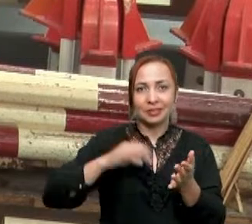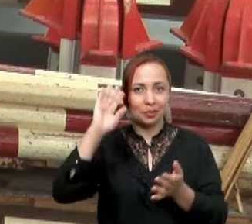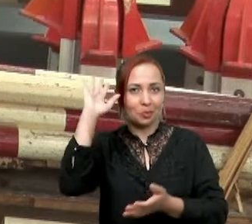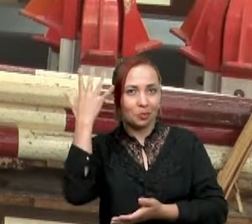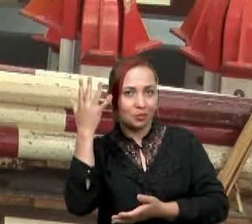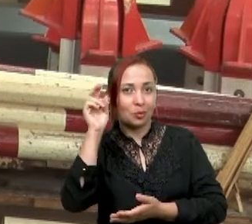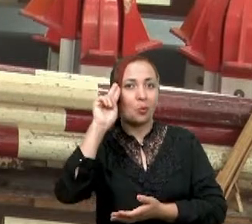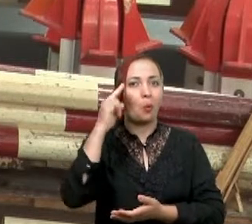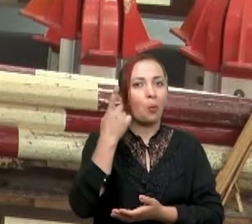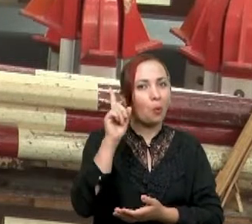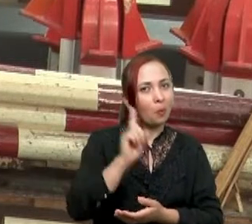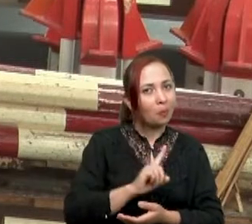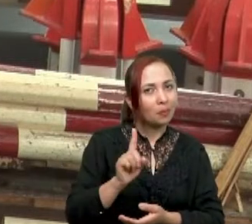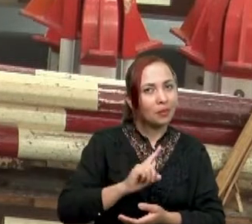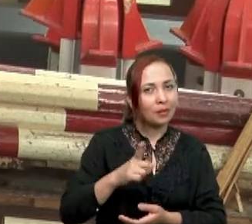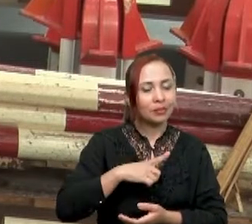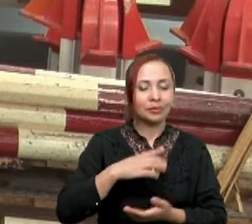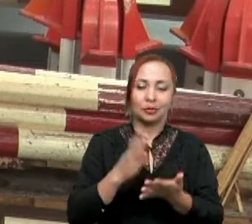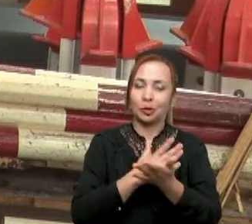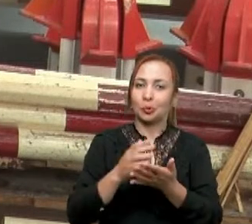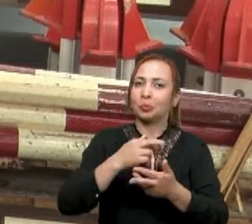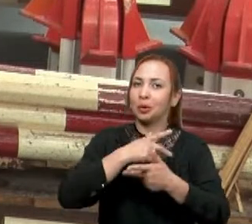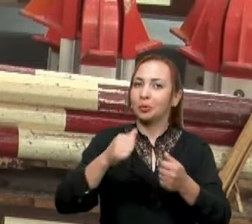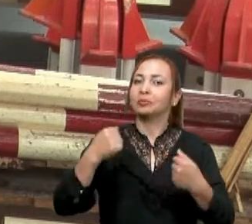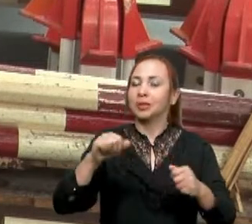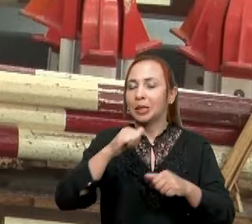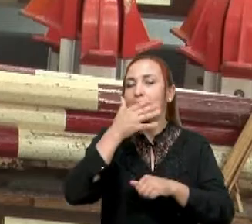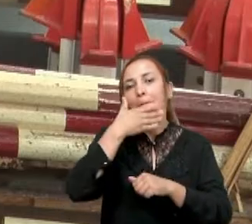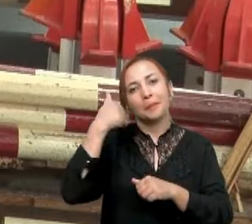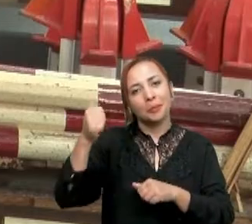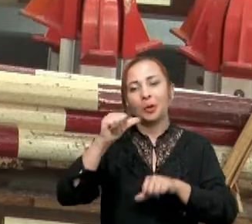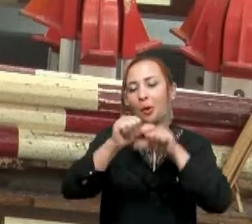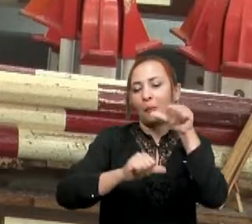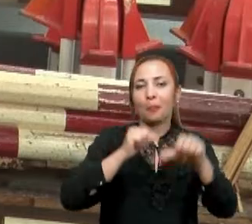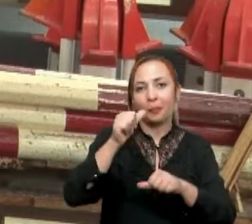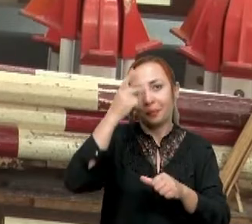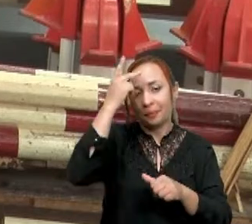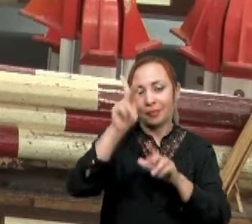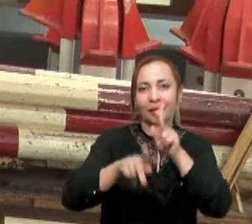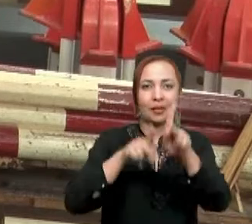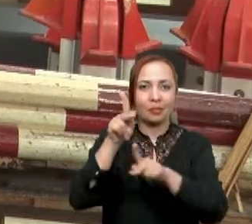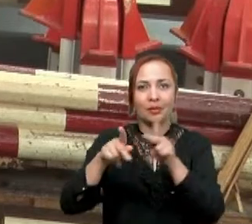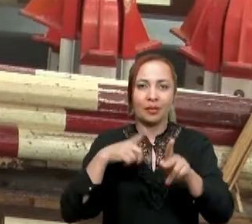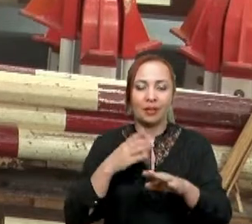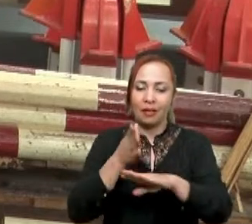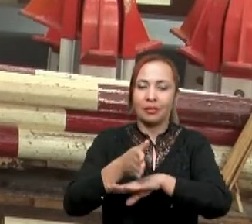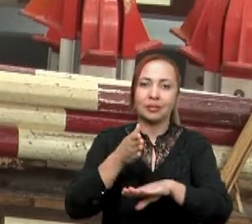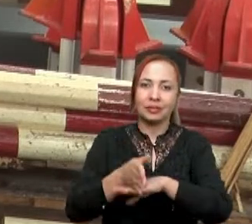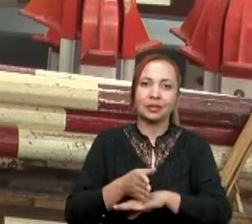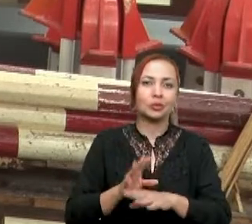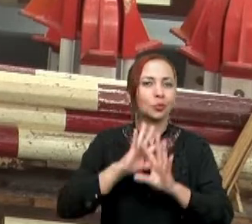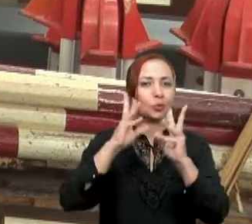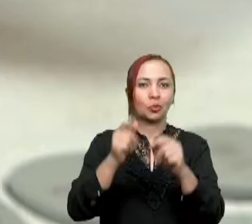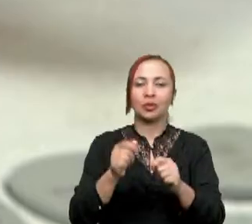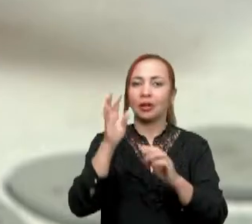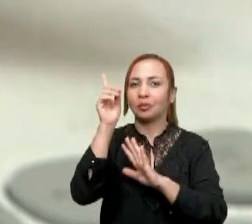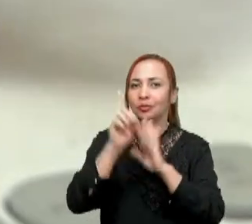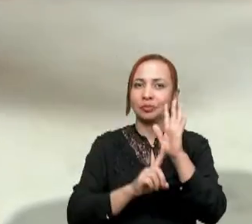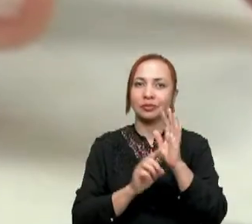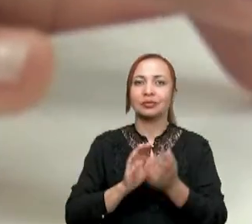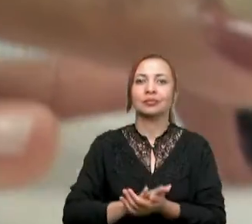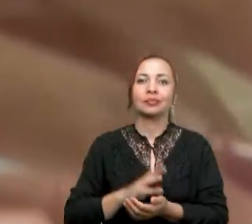realmente acontece ou se existe alguma coisa que precisa ser melhorada para que essas populações tenham acesso pleno aos direitos